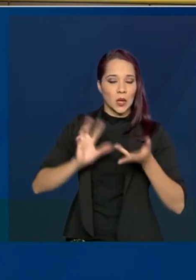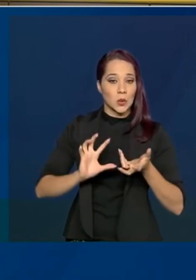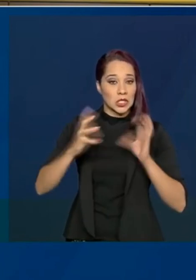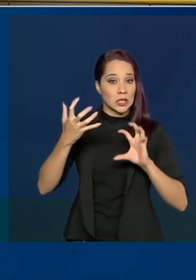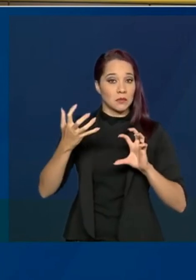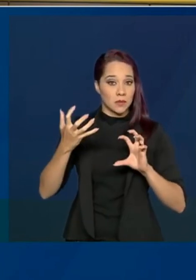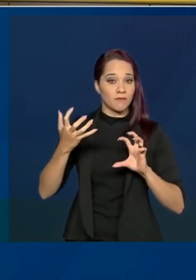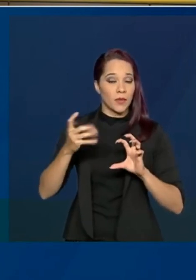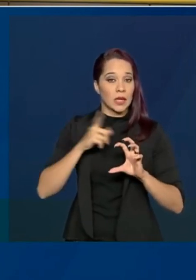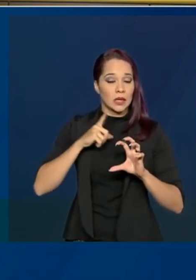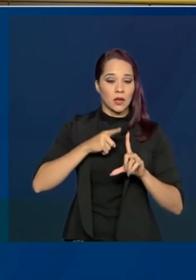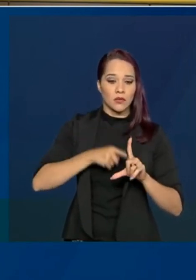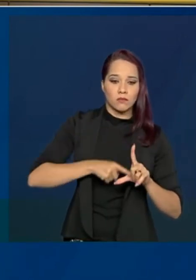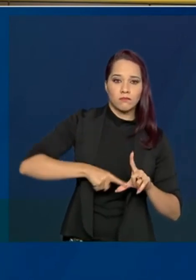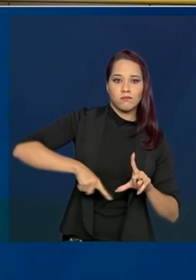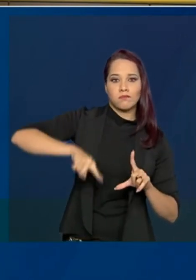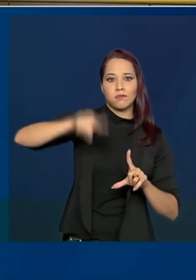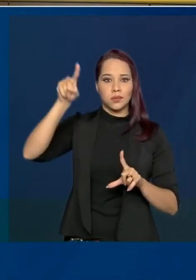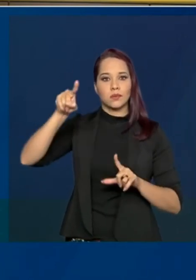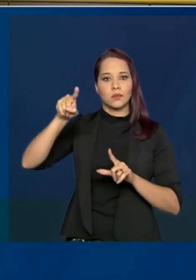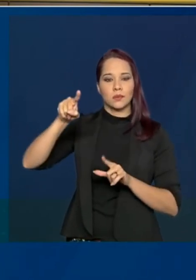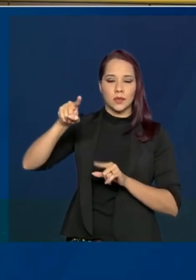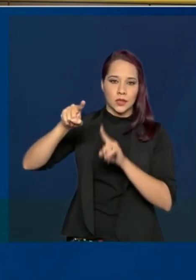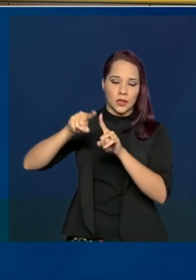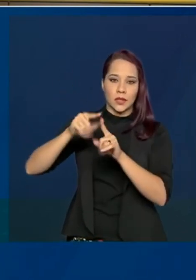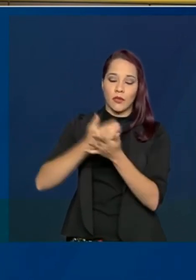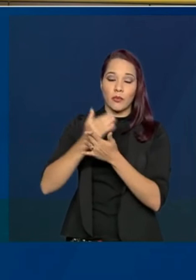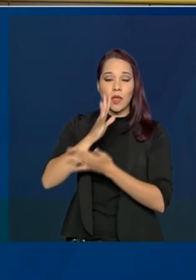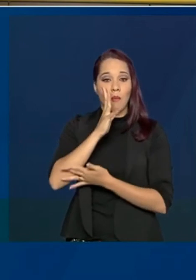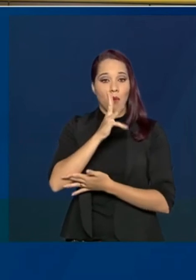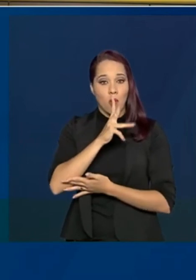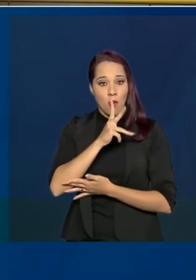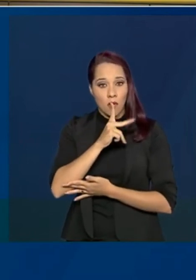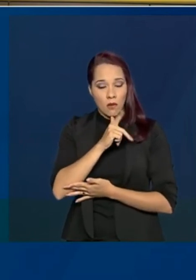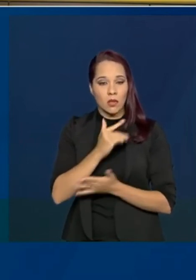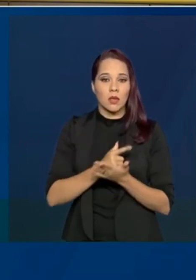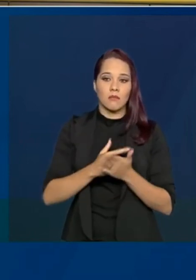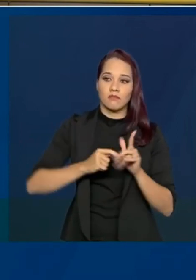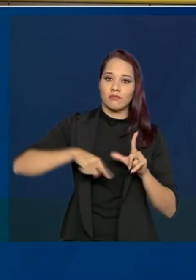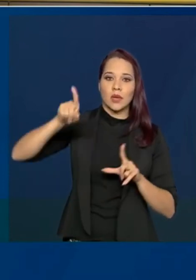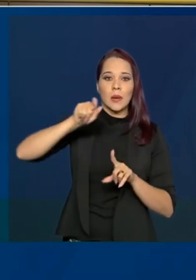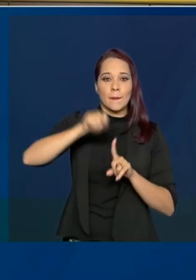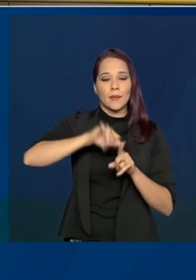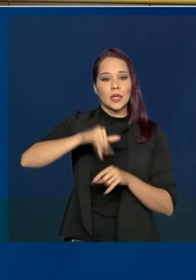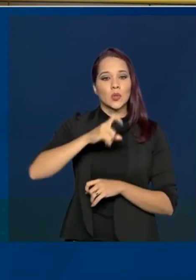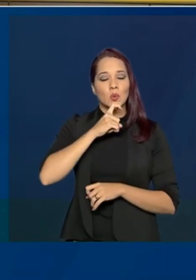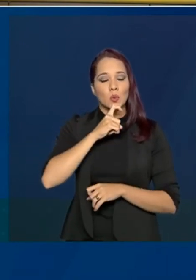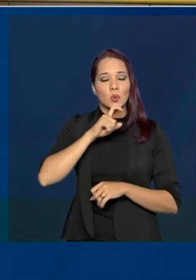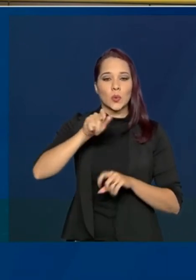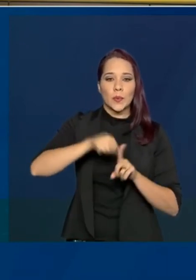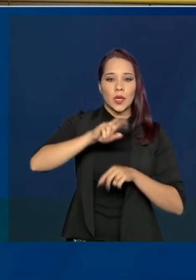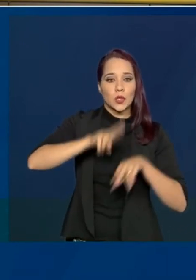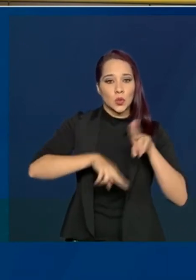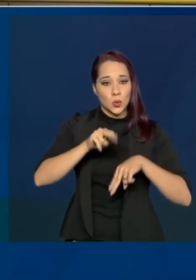teve um pico um pouco maior, um pouco mais tardio, entre os meses de junho e julho, exatamente